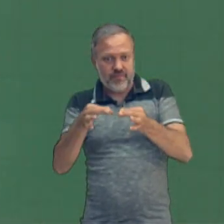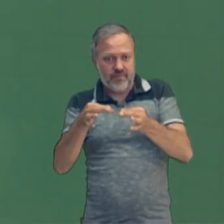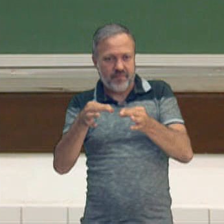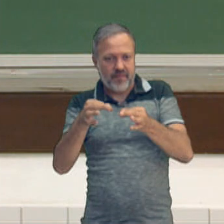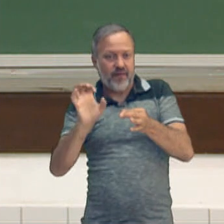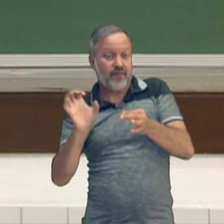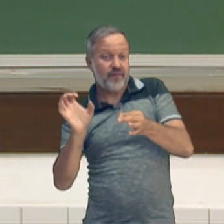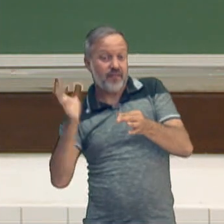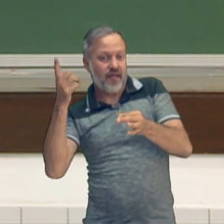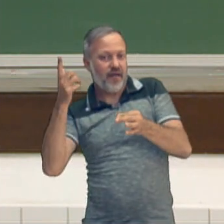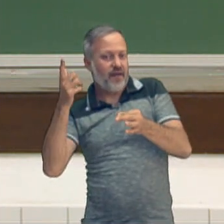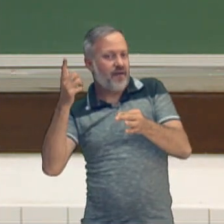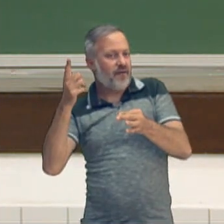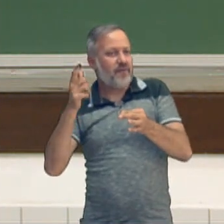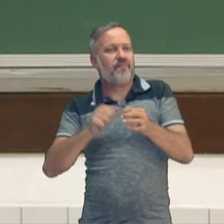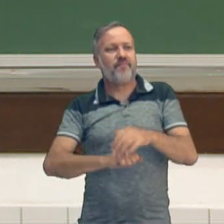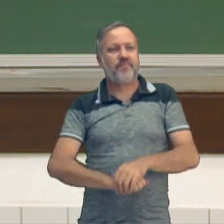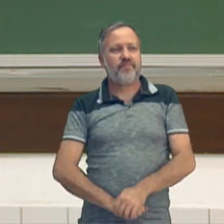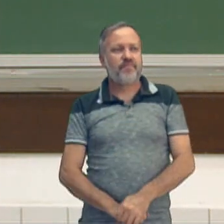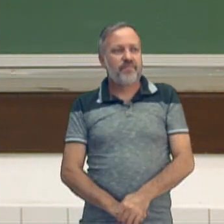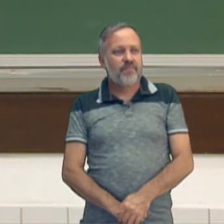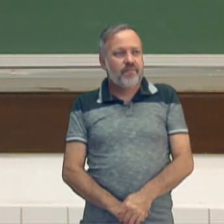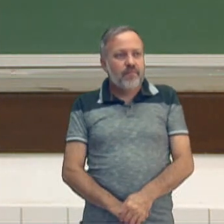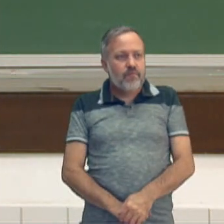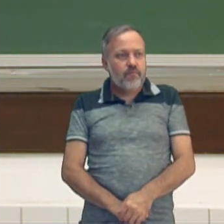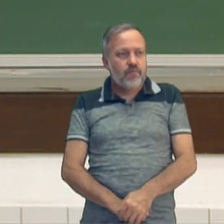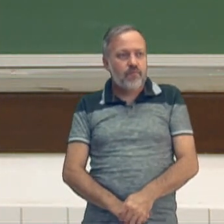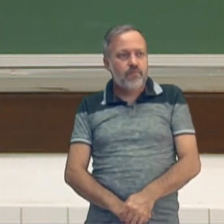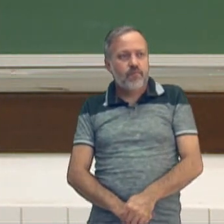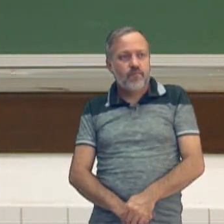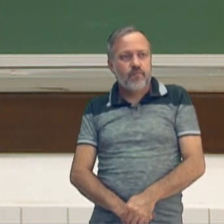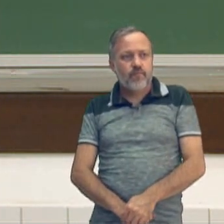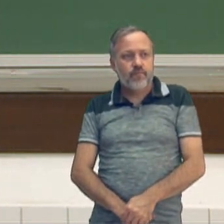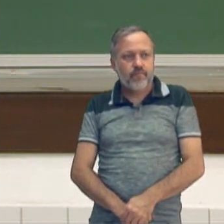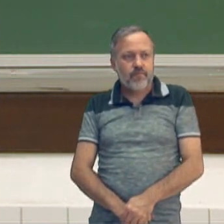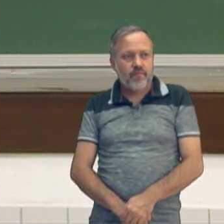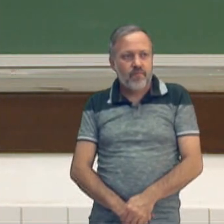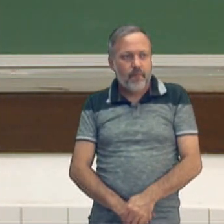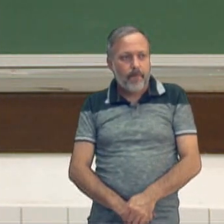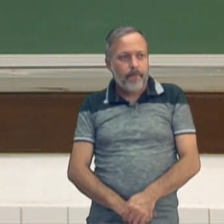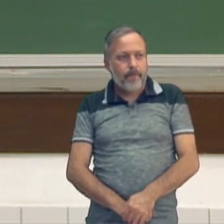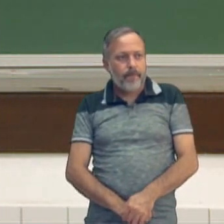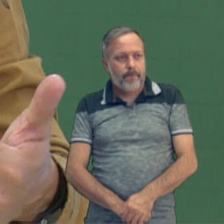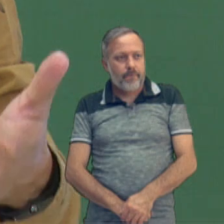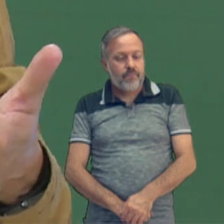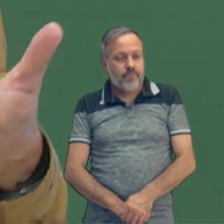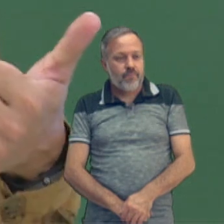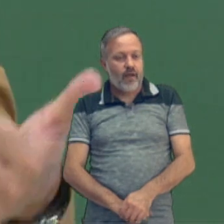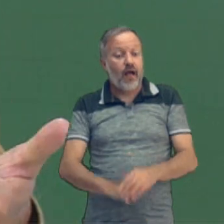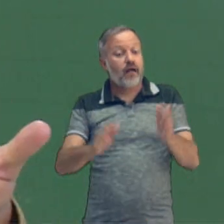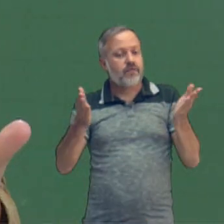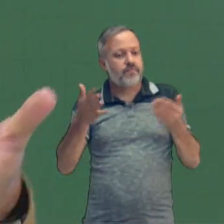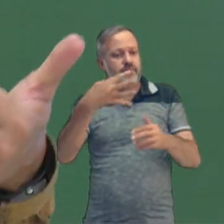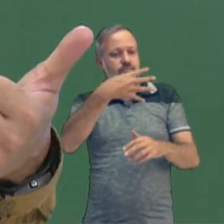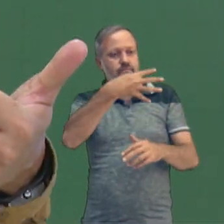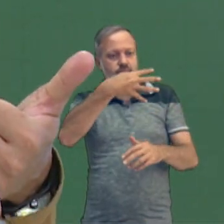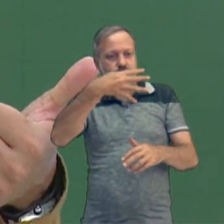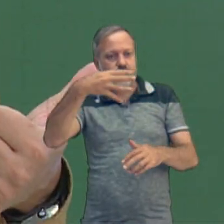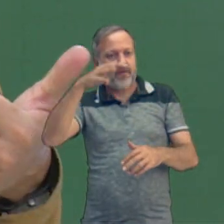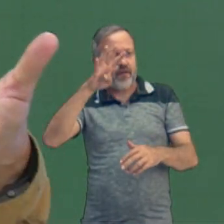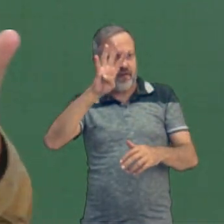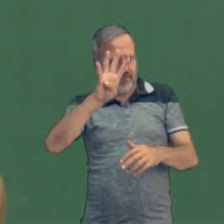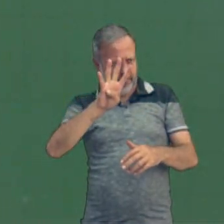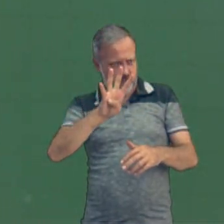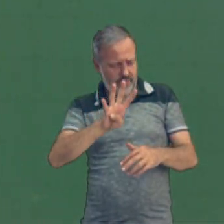certas atividades. Bom, falamos então do calendário mesolítico que foi encontrado